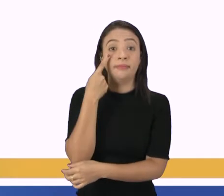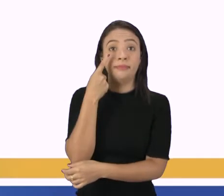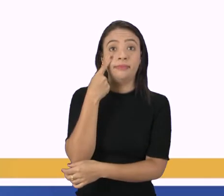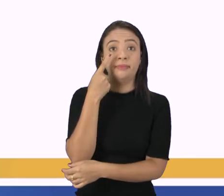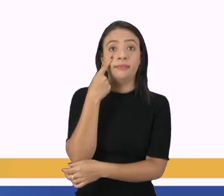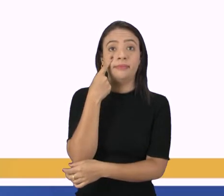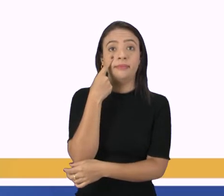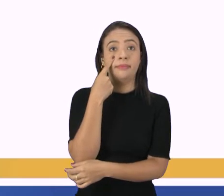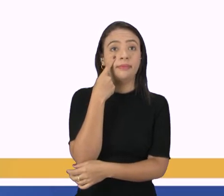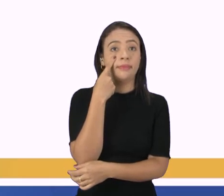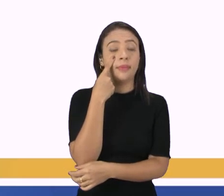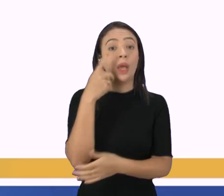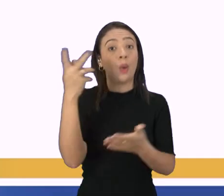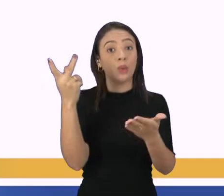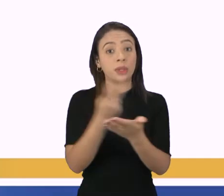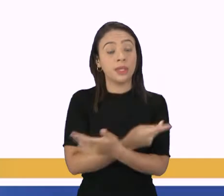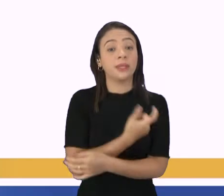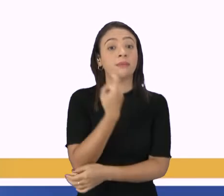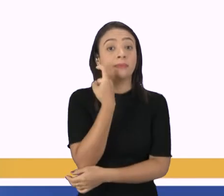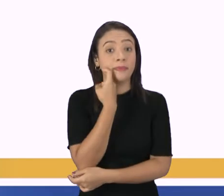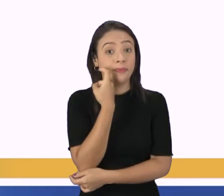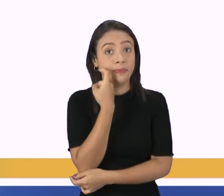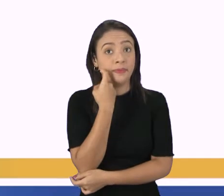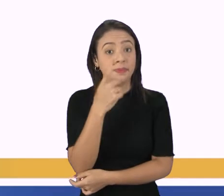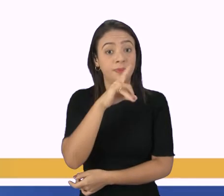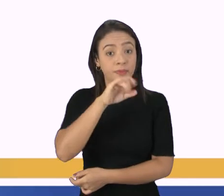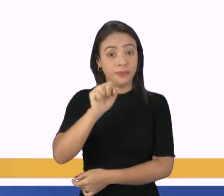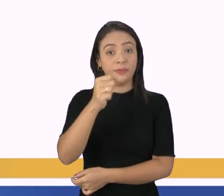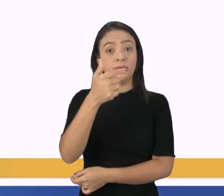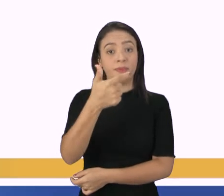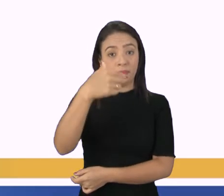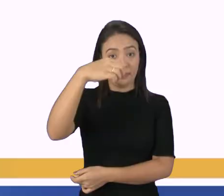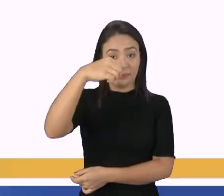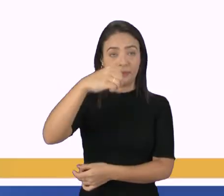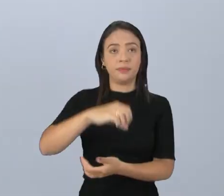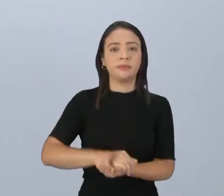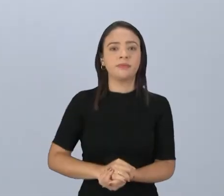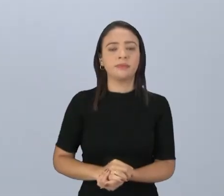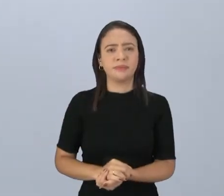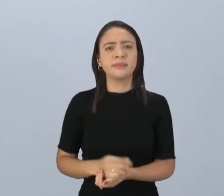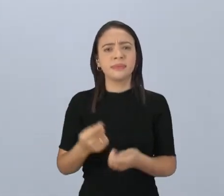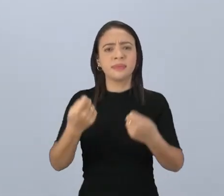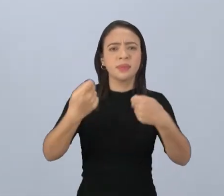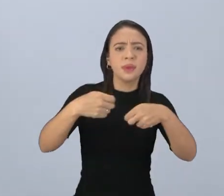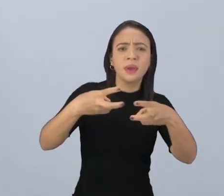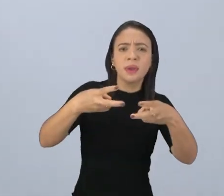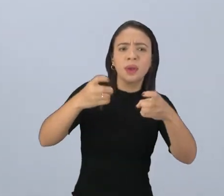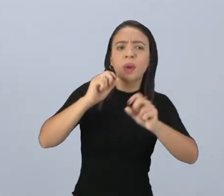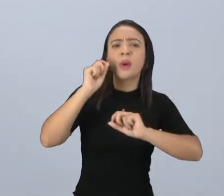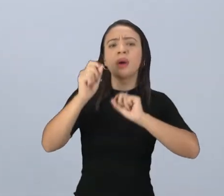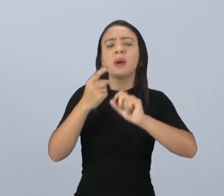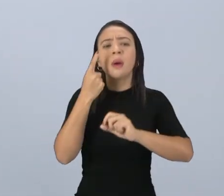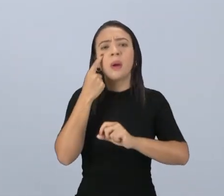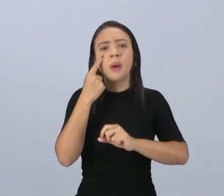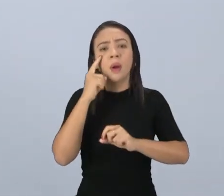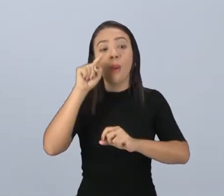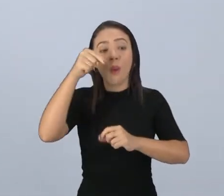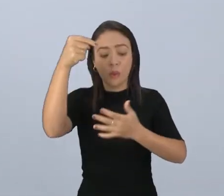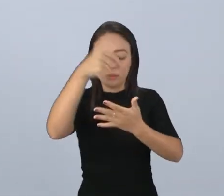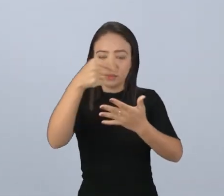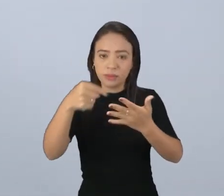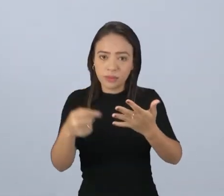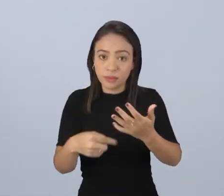Observe. Nessa sexta-feira, 29. Perceberam agora? Então vamos ao próximo